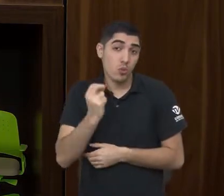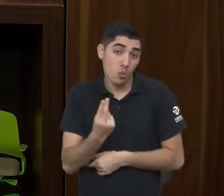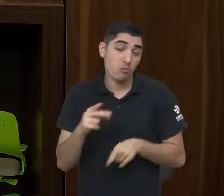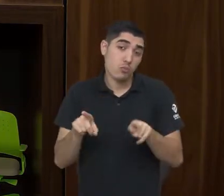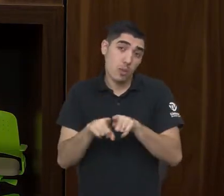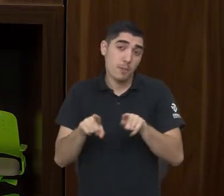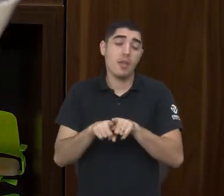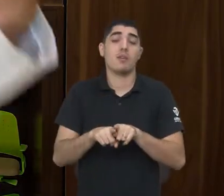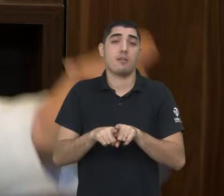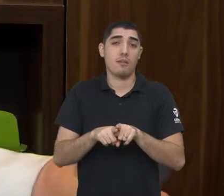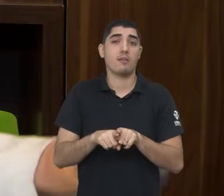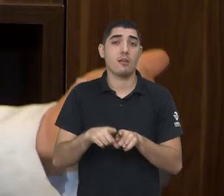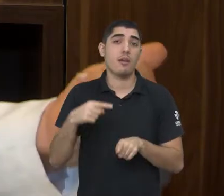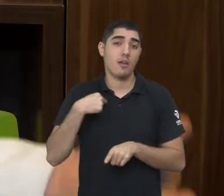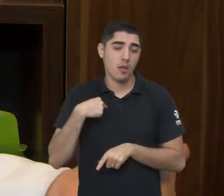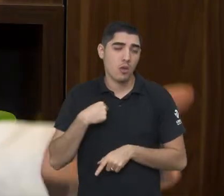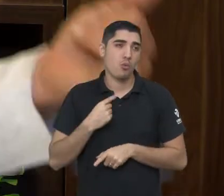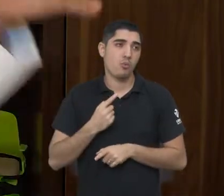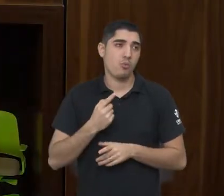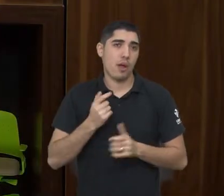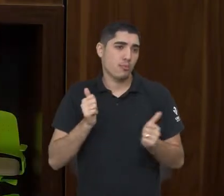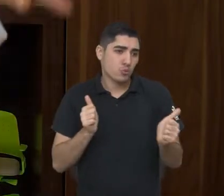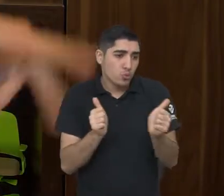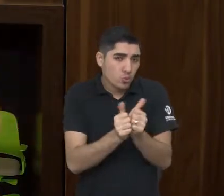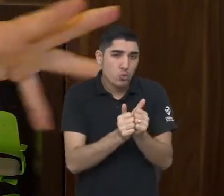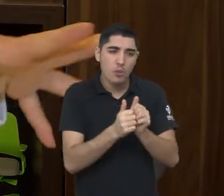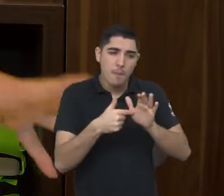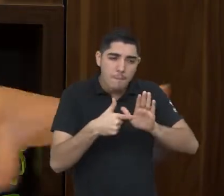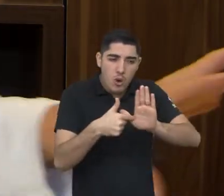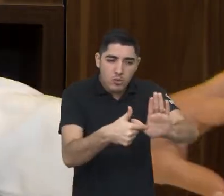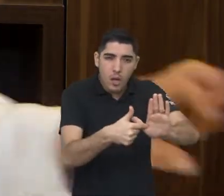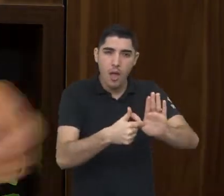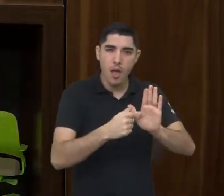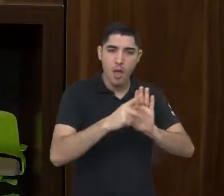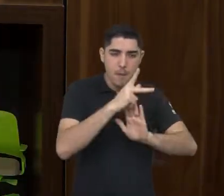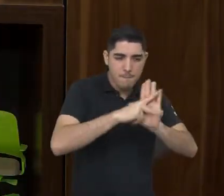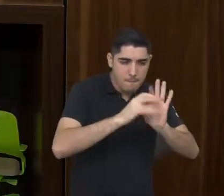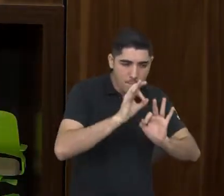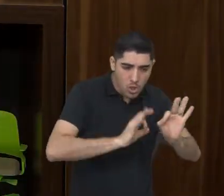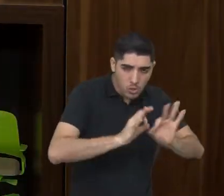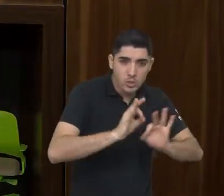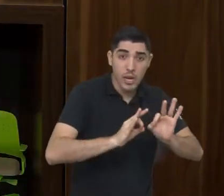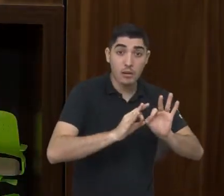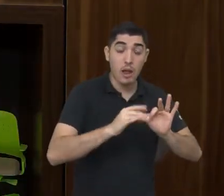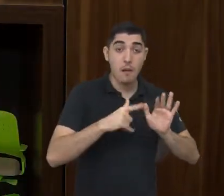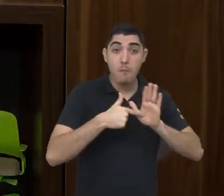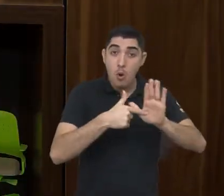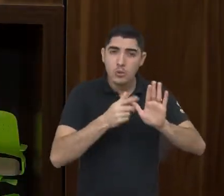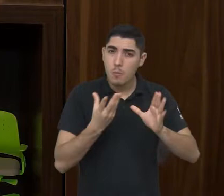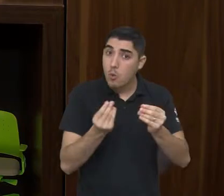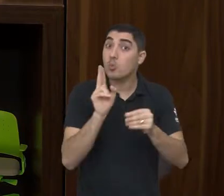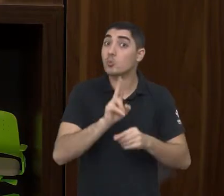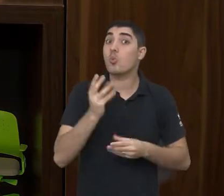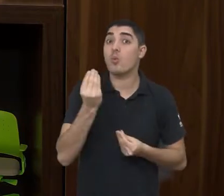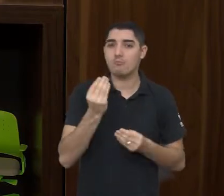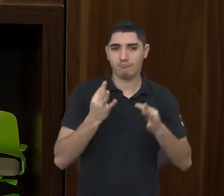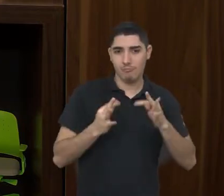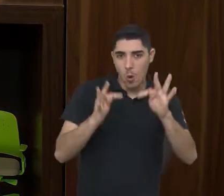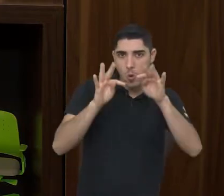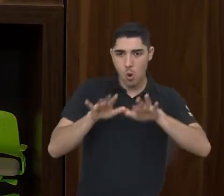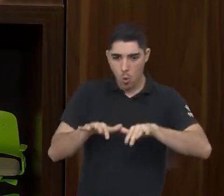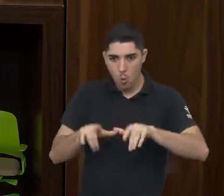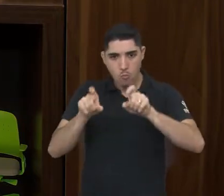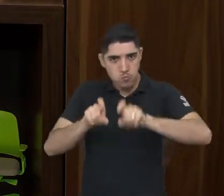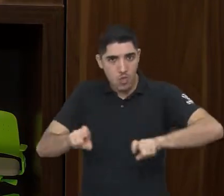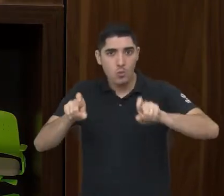estou também, né, voltada a desenhar um projeto, aí eu uso muito a tecnologia, o computador, né,